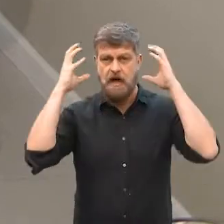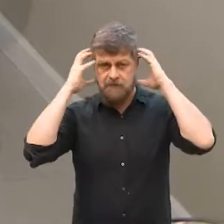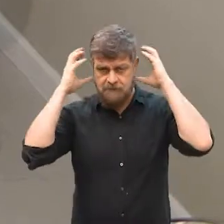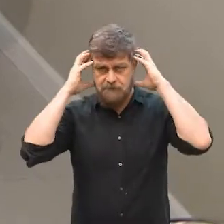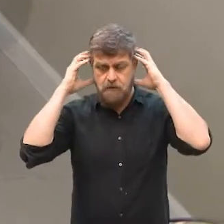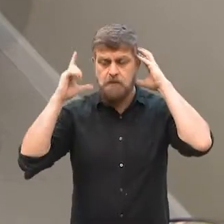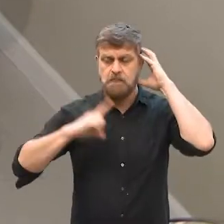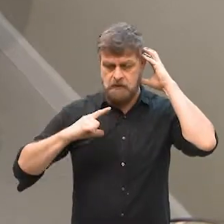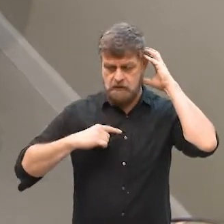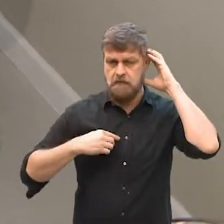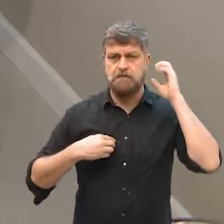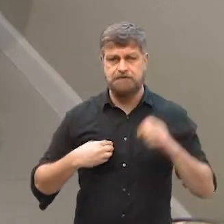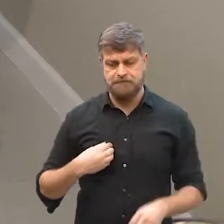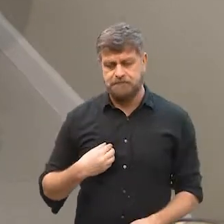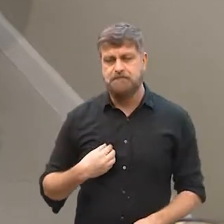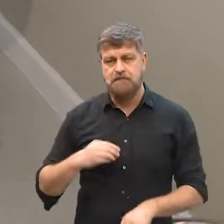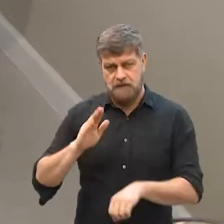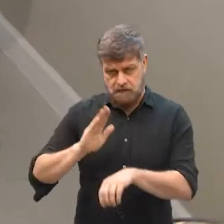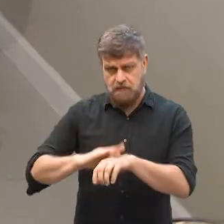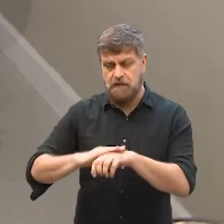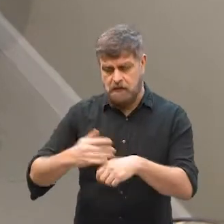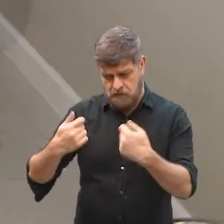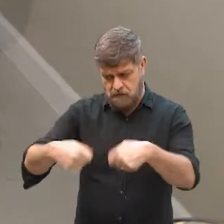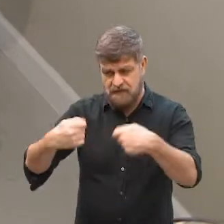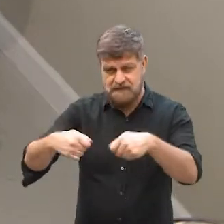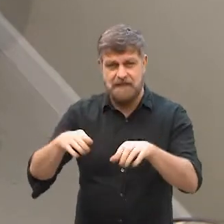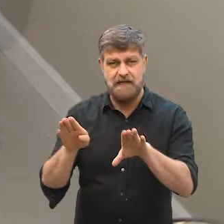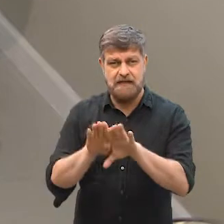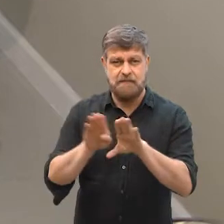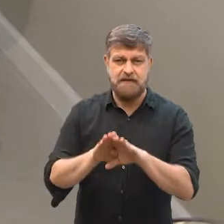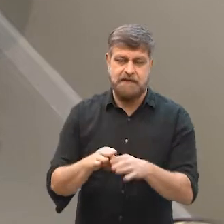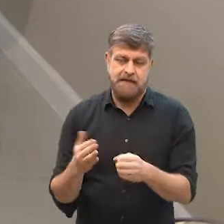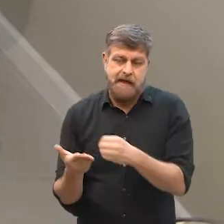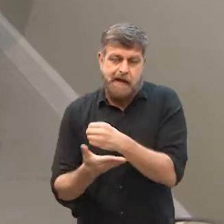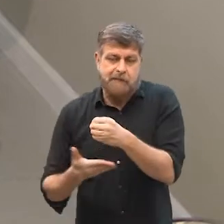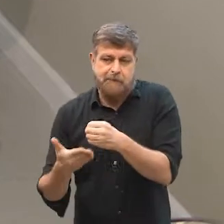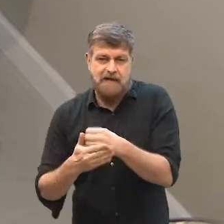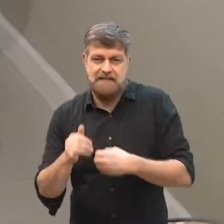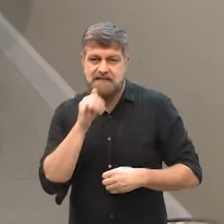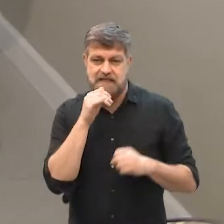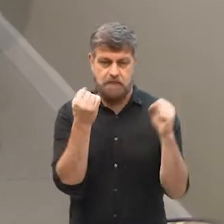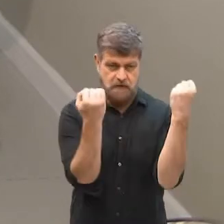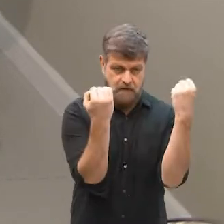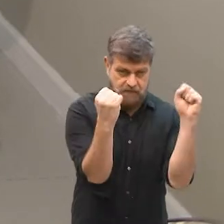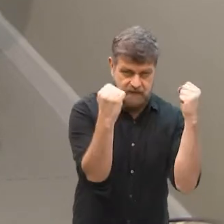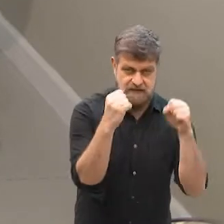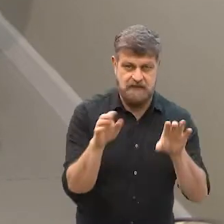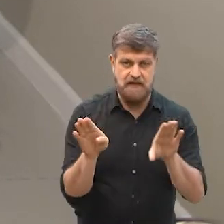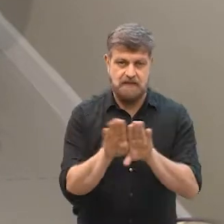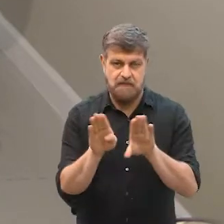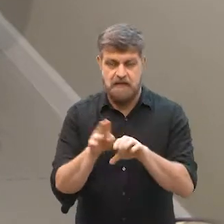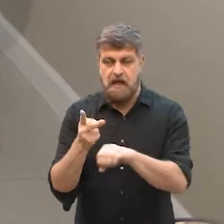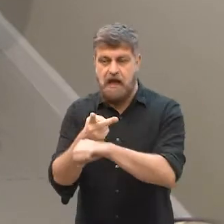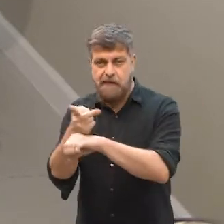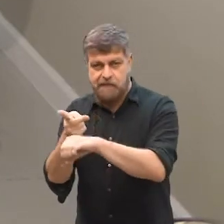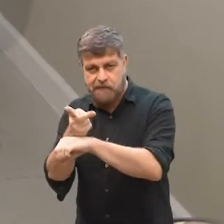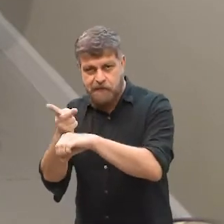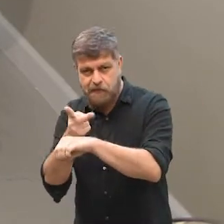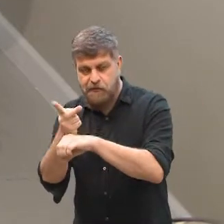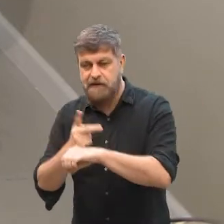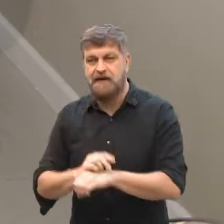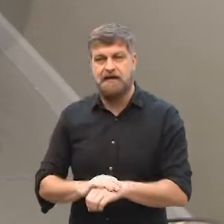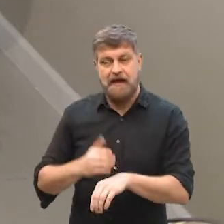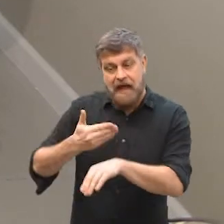conta da profissão. É fundamental, né? A mesma coisa, o cara vai fazer uma atividade física, ele tem que fazer